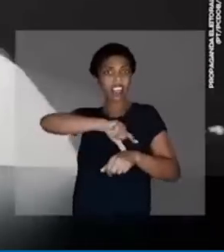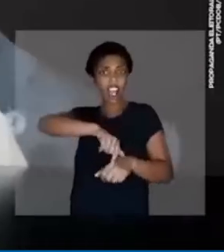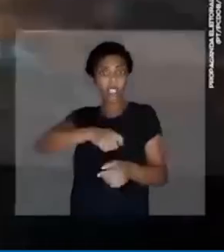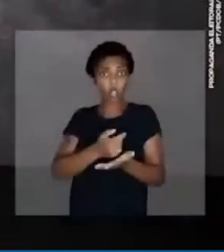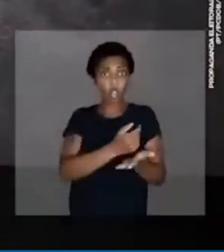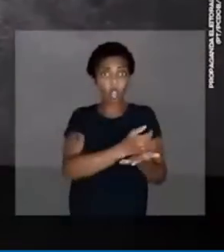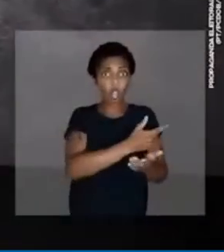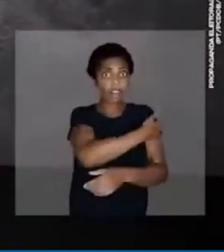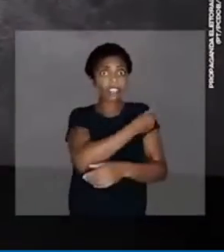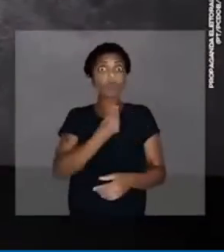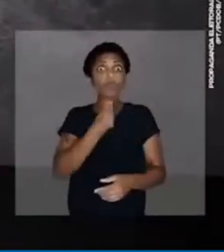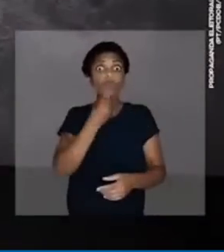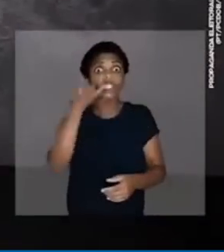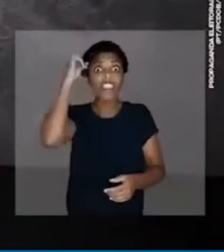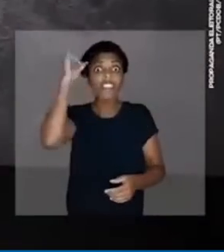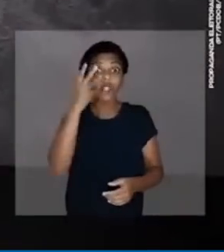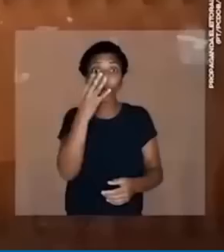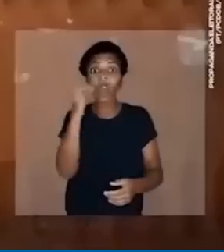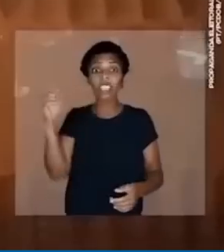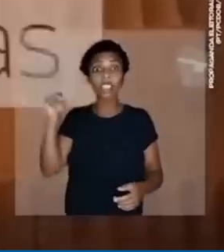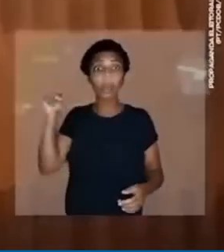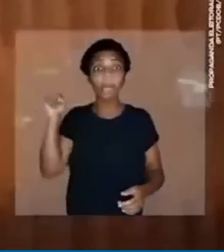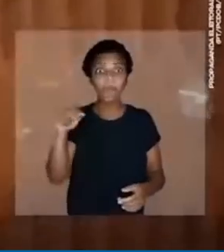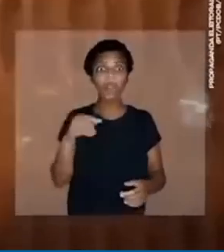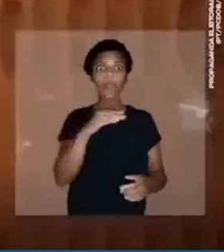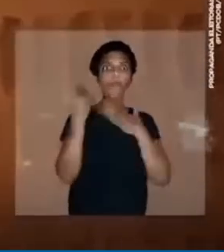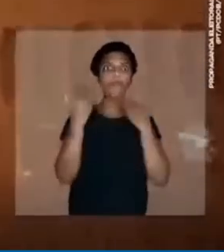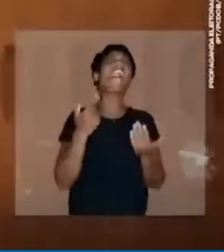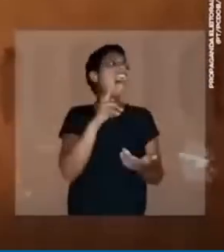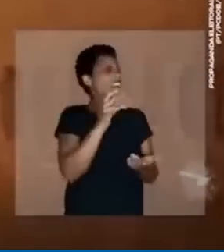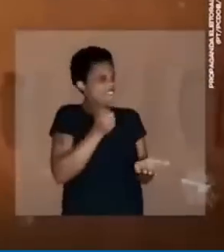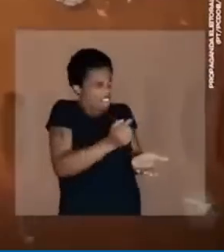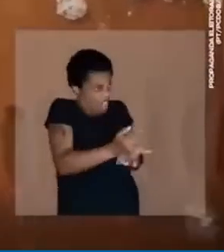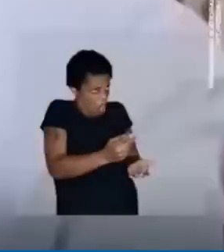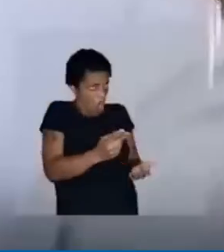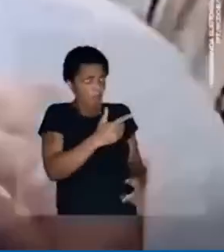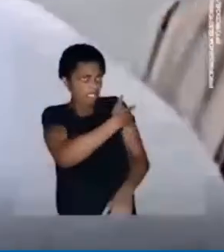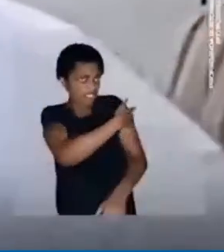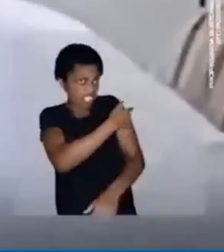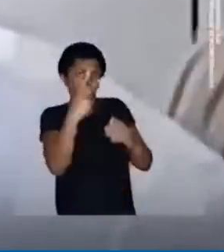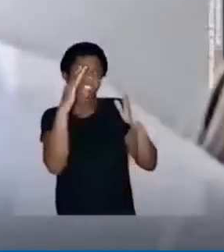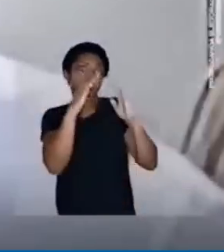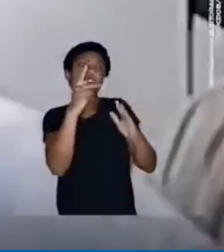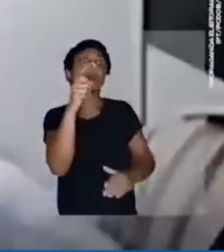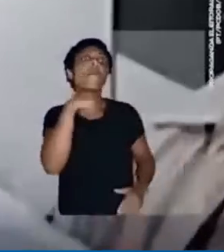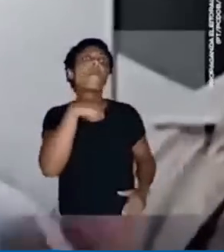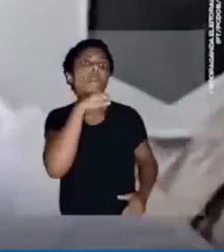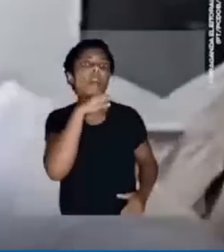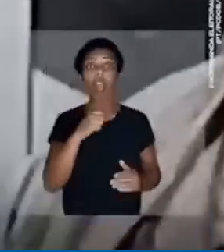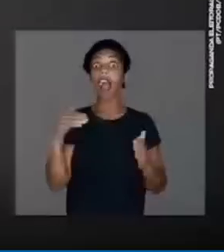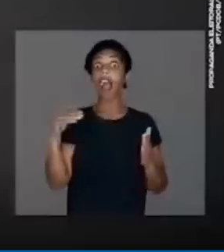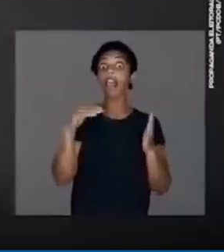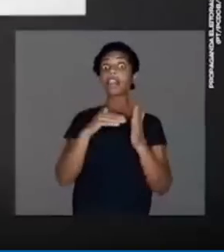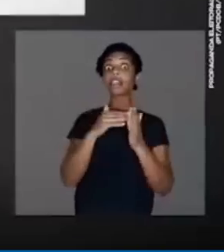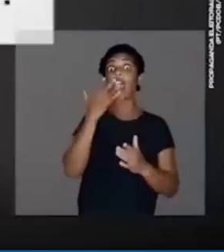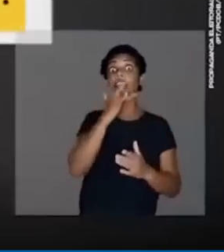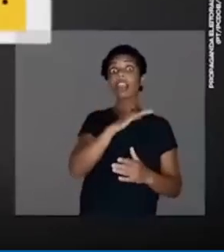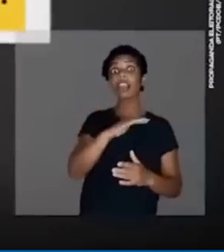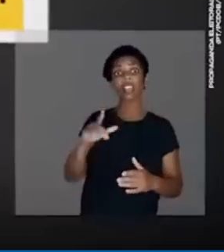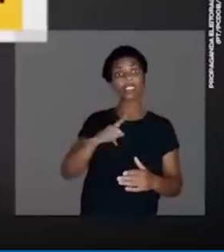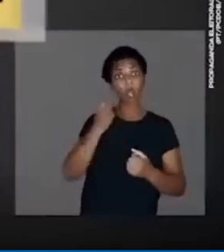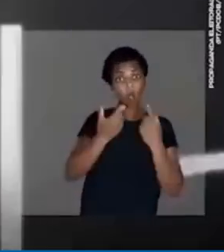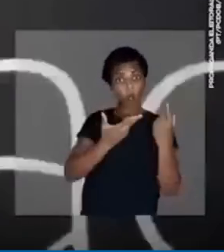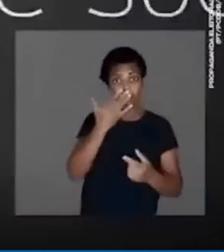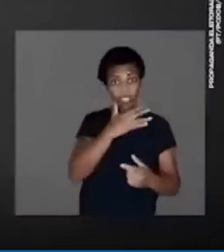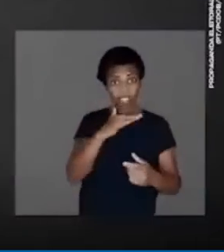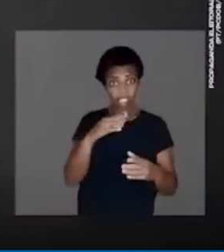Atrasou a compra de vacinas que poderiam evitar 400 mil mortes. Vem comprar vacinas! Eu vou botar aqui na casa da tua mãe! Nem as crianças